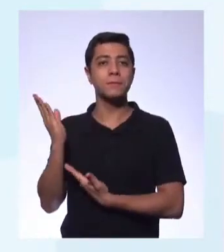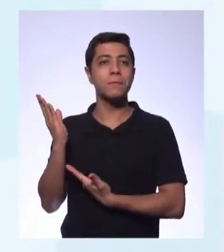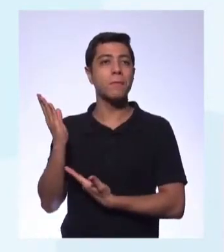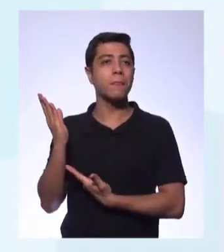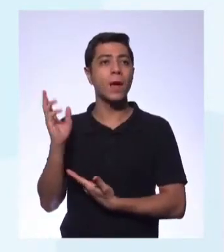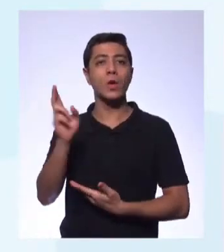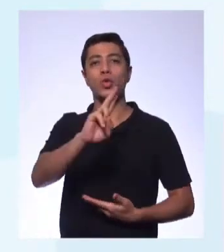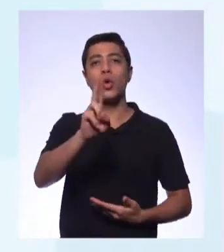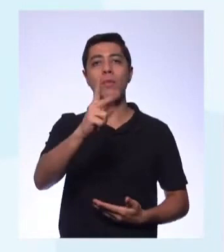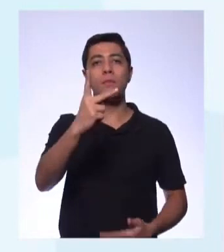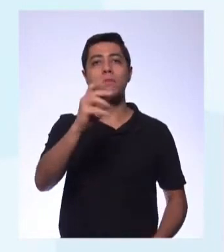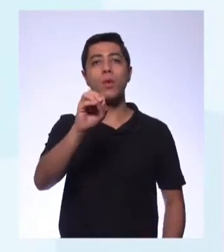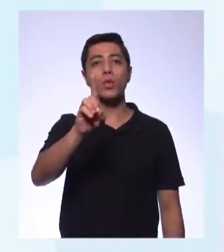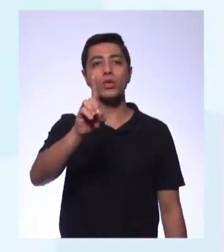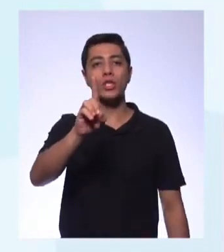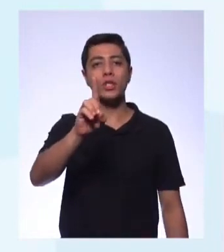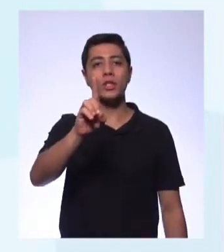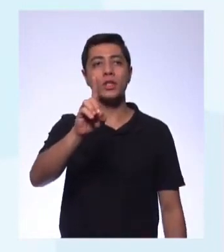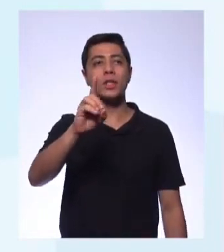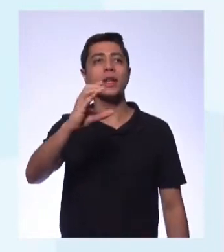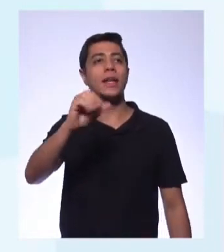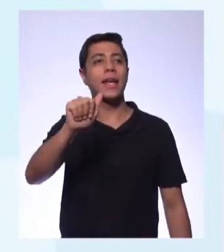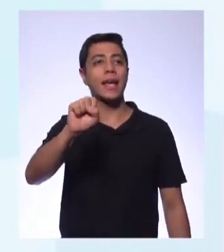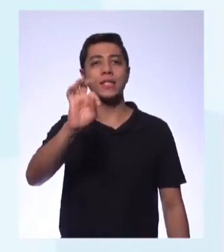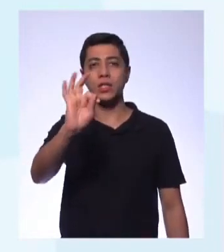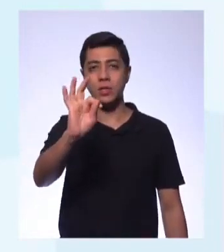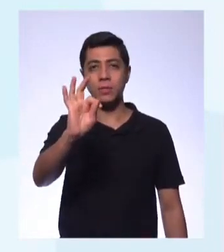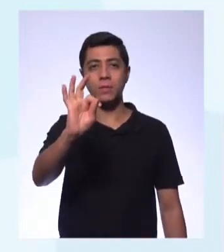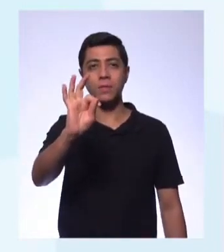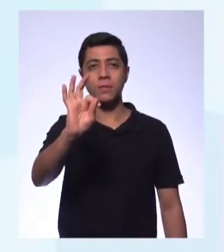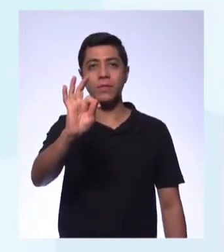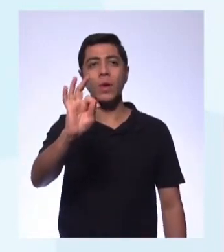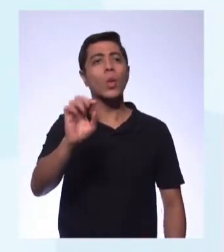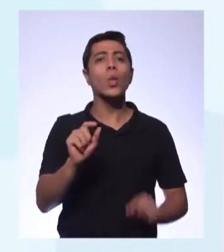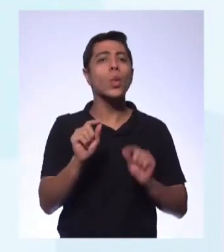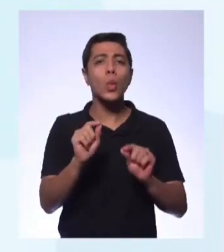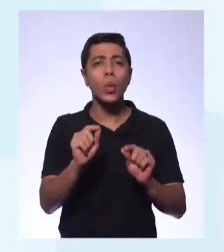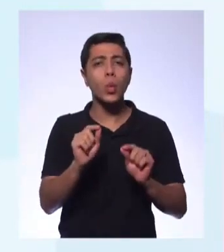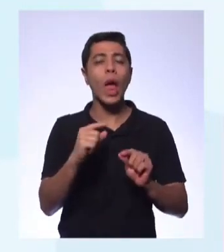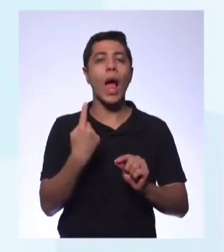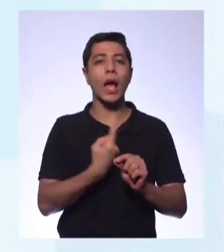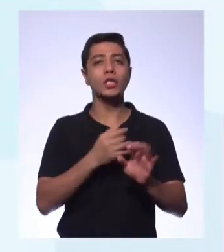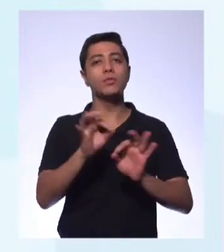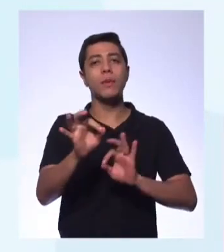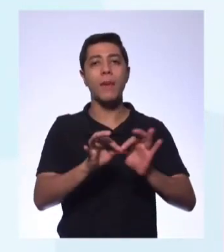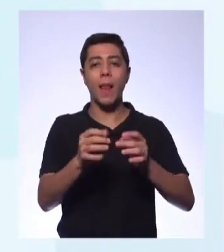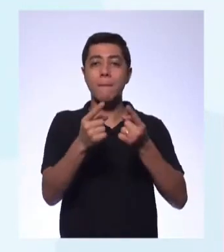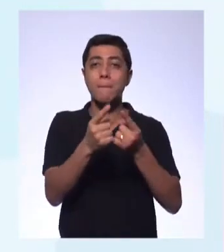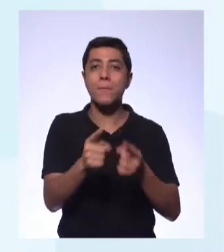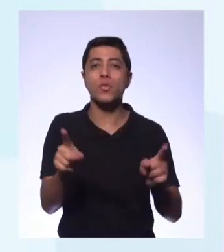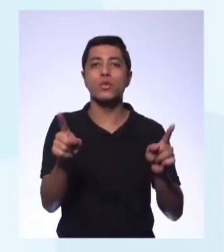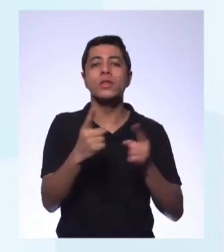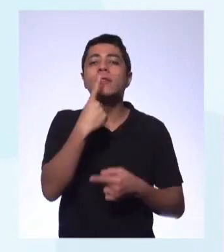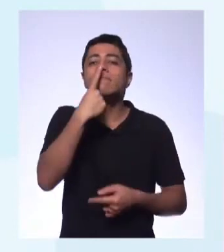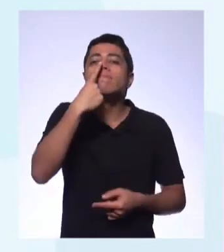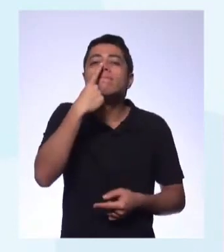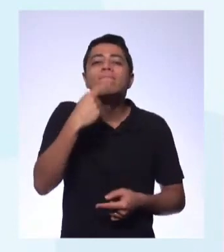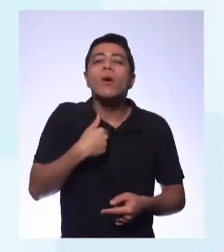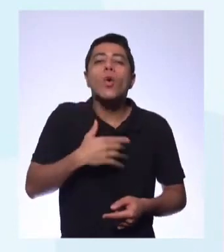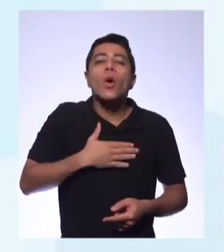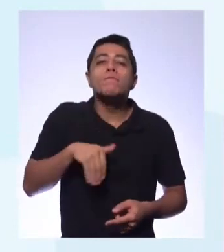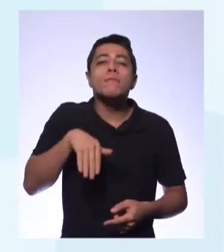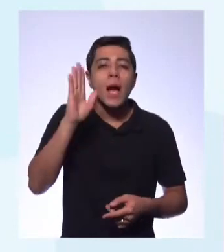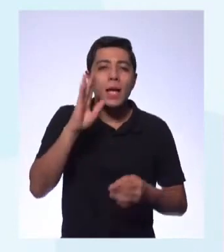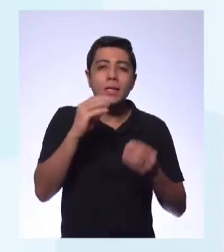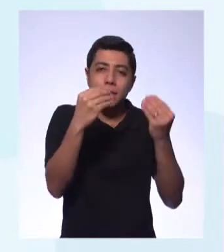né, nós criamos um podcast onde a gente coloca ali as músicas que a gente mais gosta e compartilhamos isso, né, por aquele